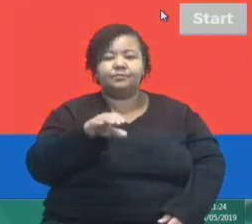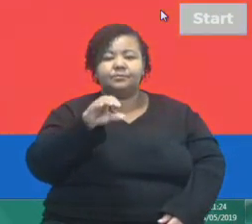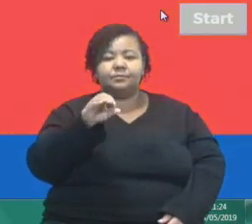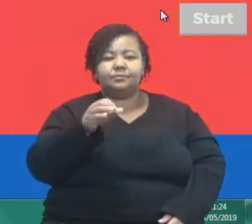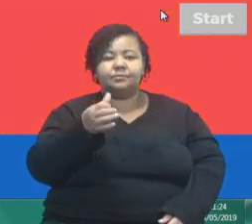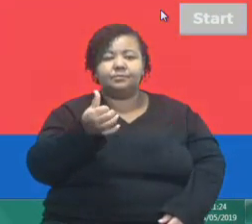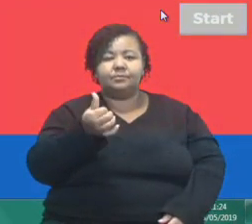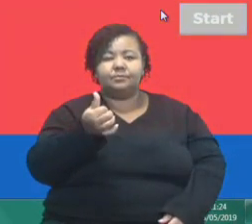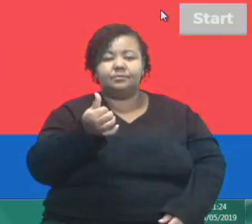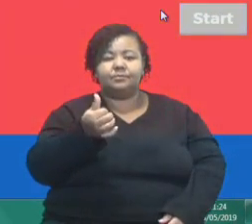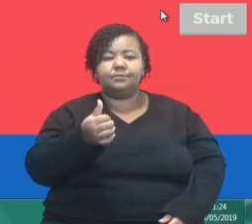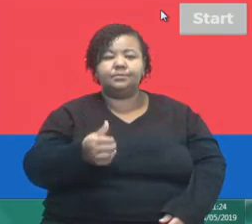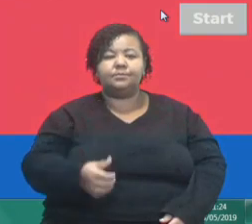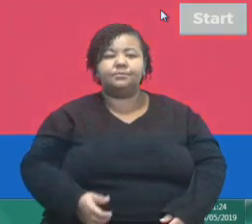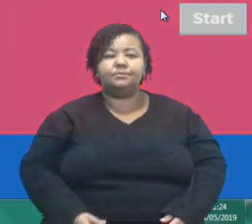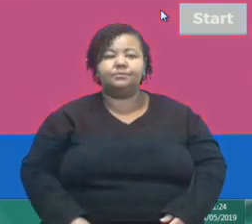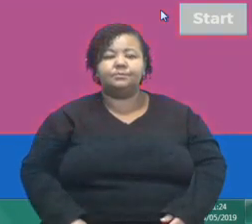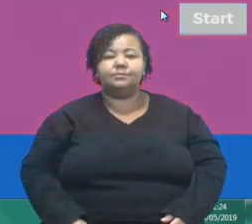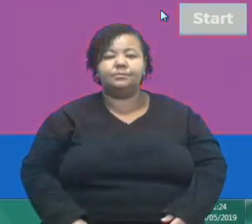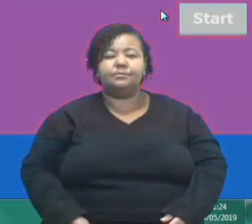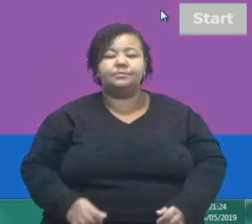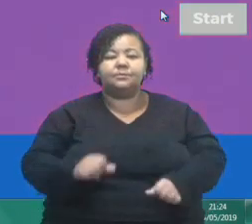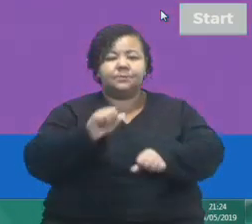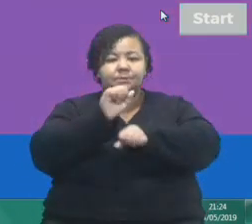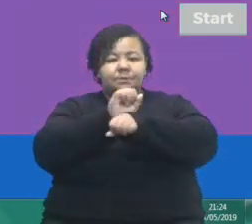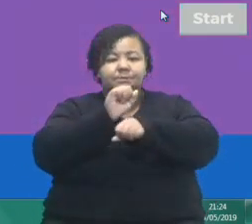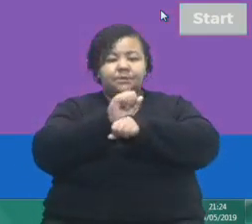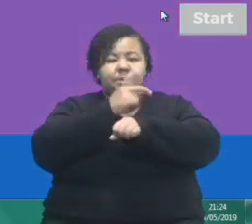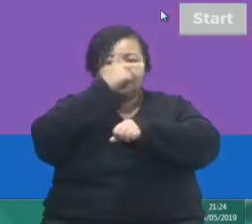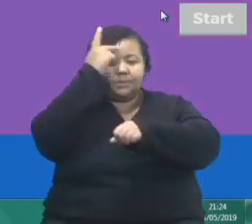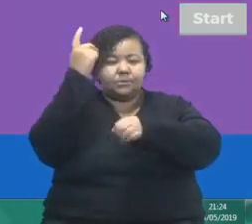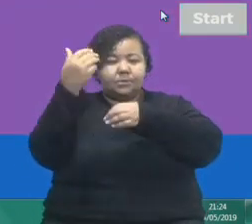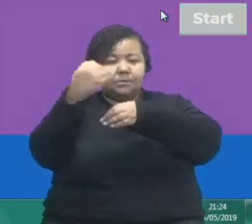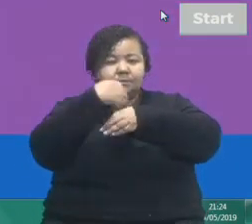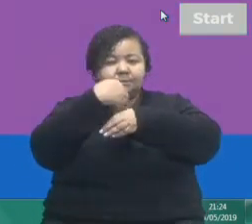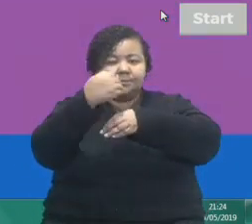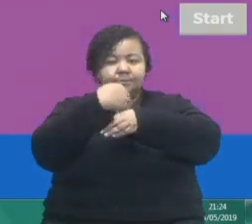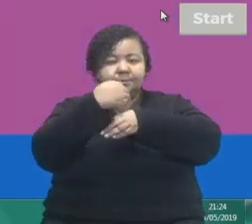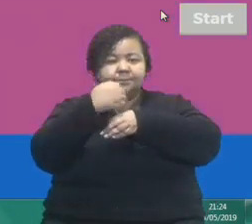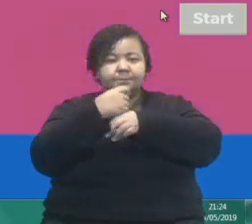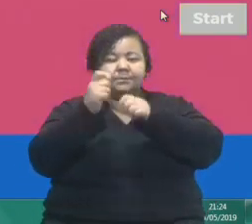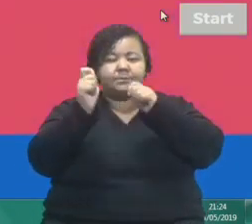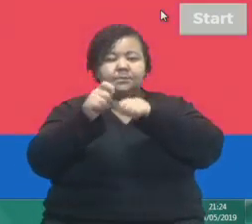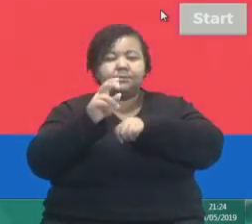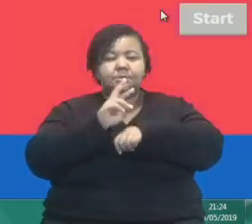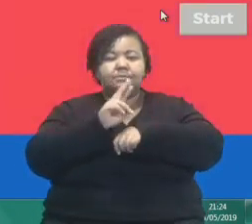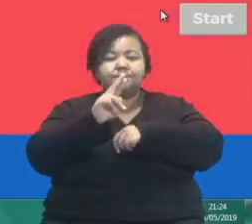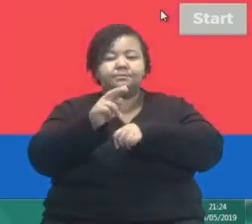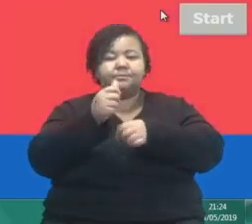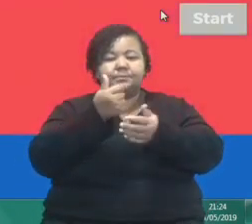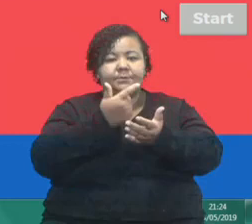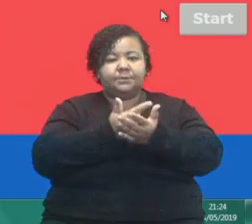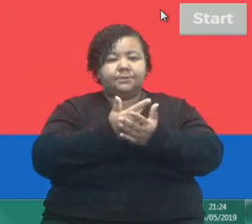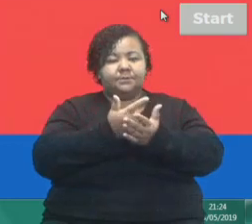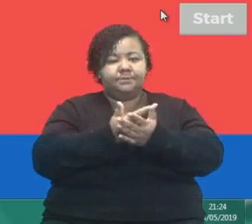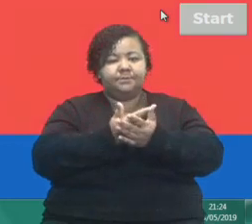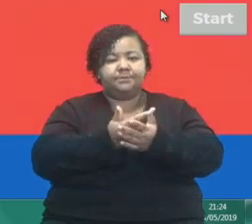253506. Então, vou esperar que vocês acessem para a gente poder responder essa tarefa.